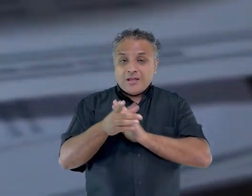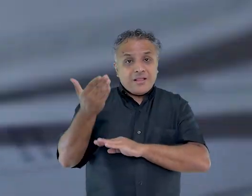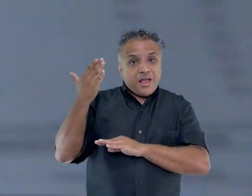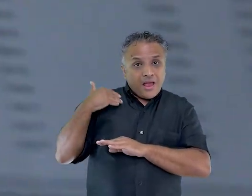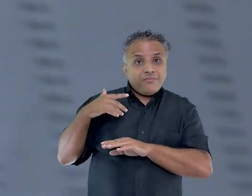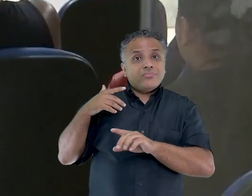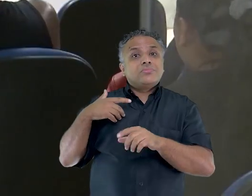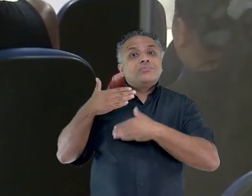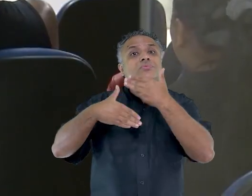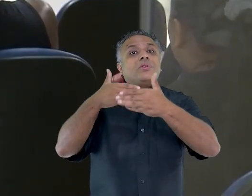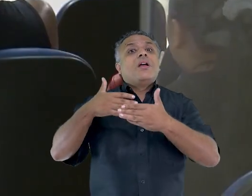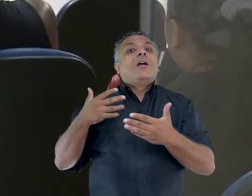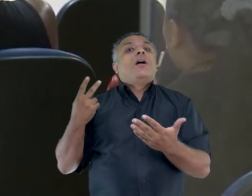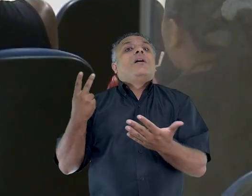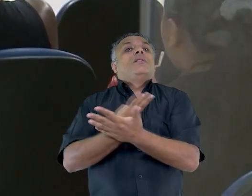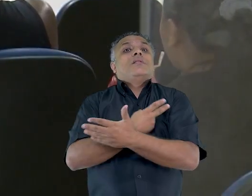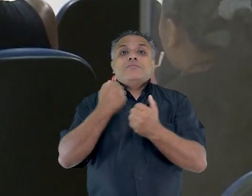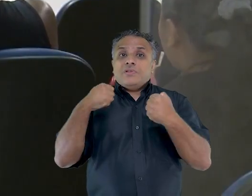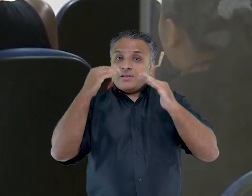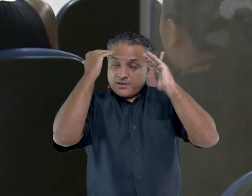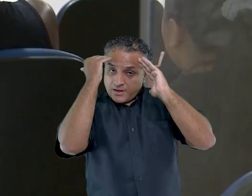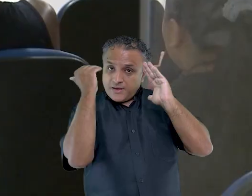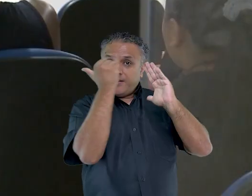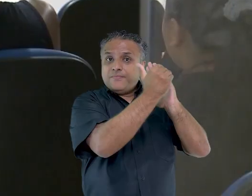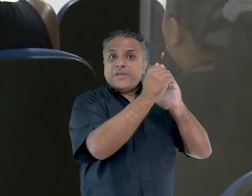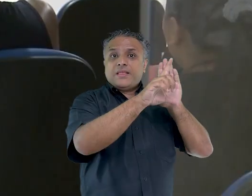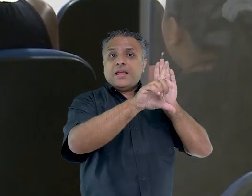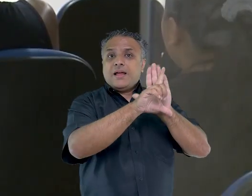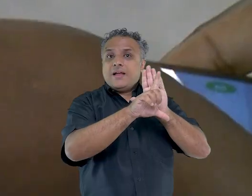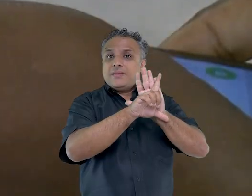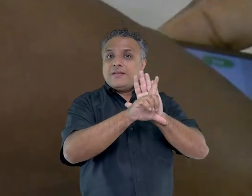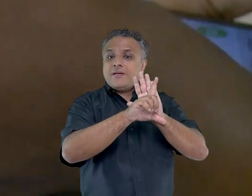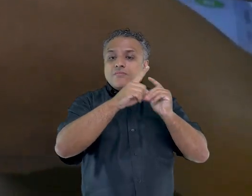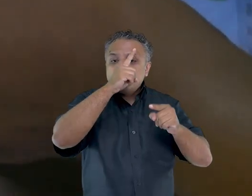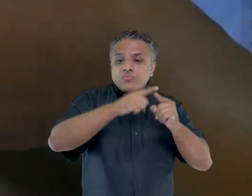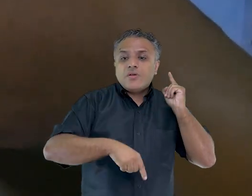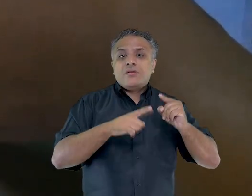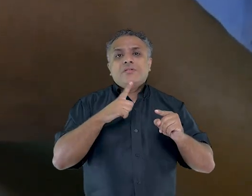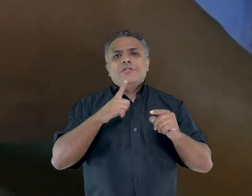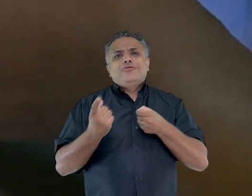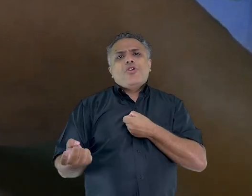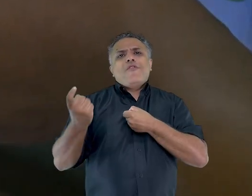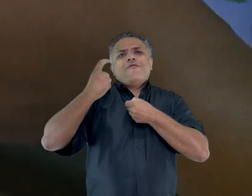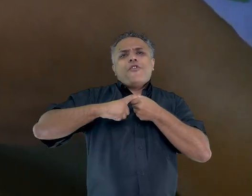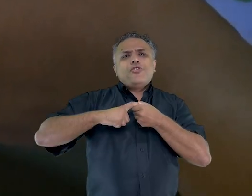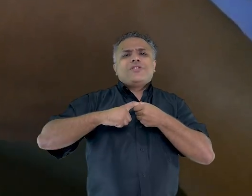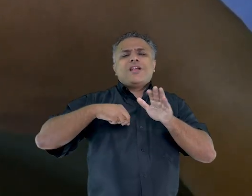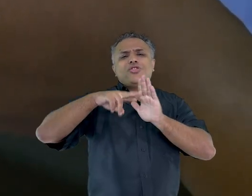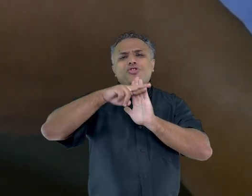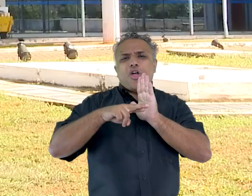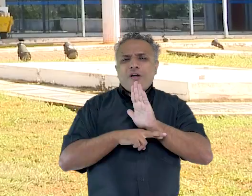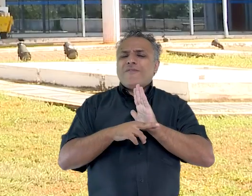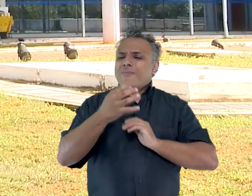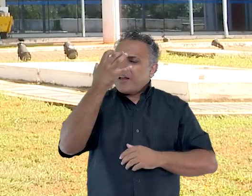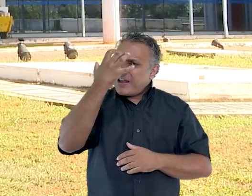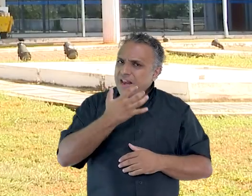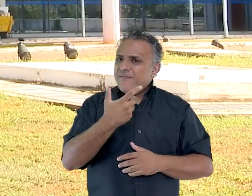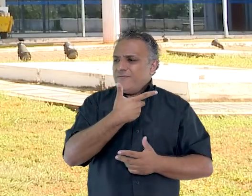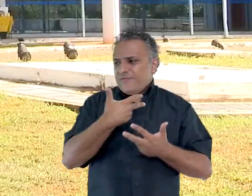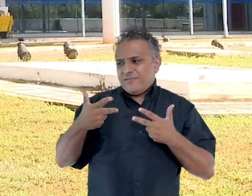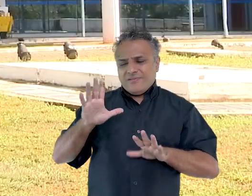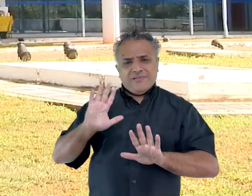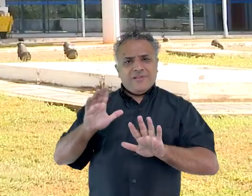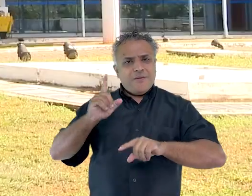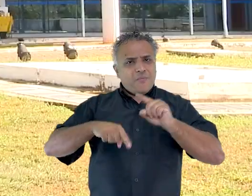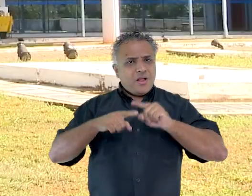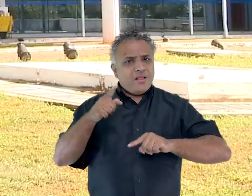fato gerador deve ser respeitada, sendo vedada a aplicação retroativa de norma mais gravosa, especialmente em